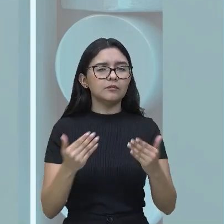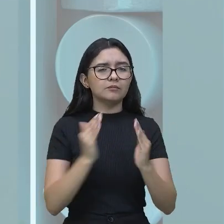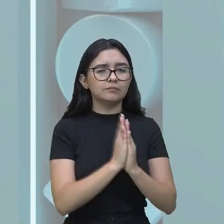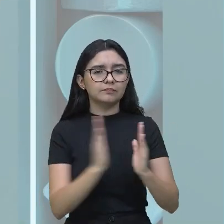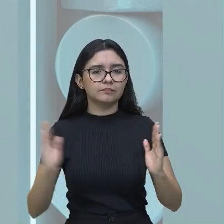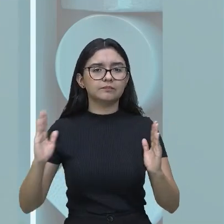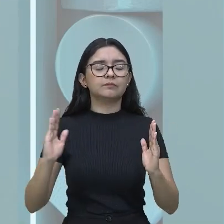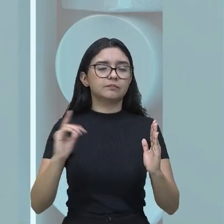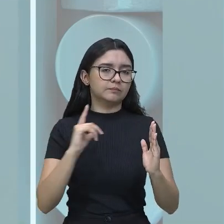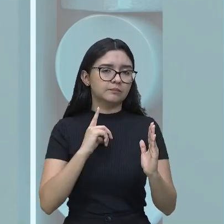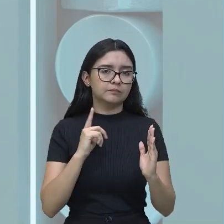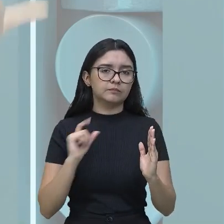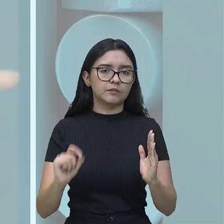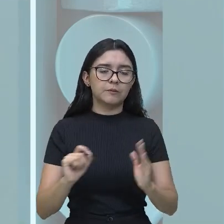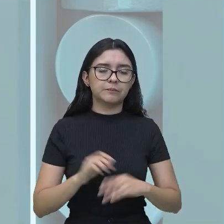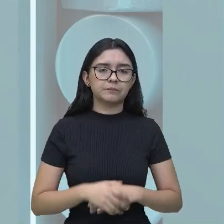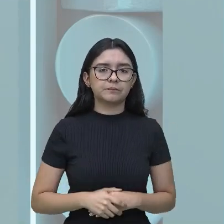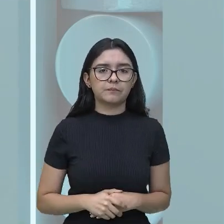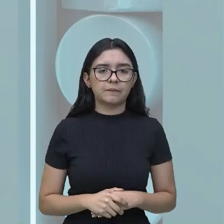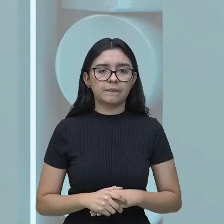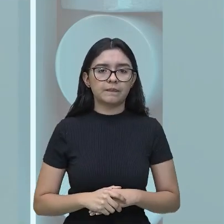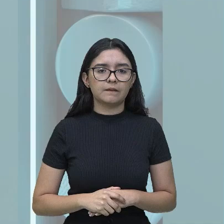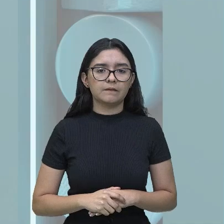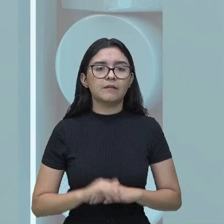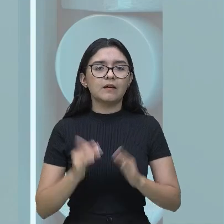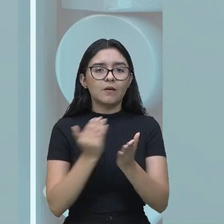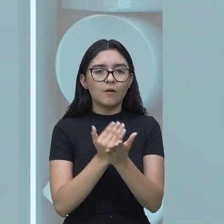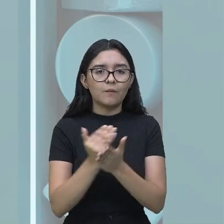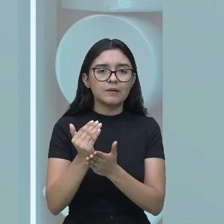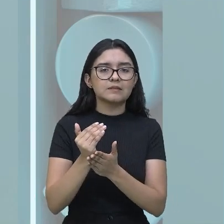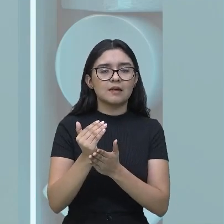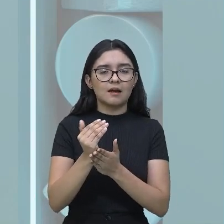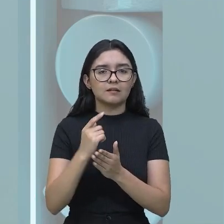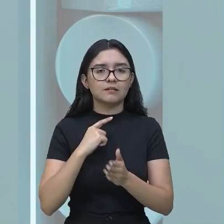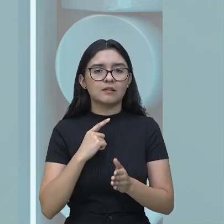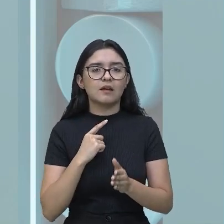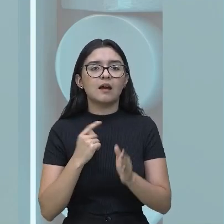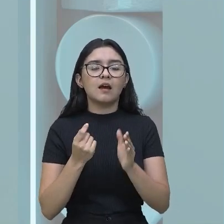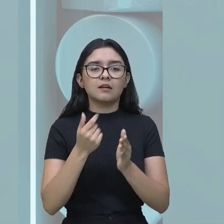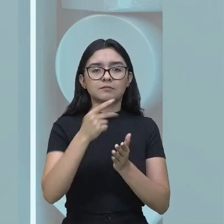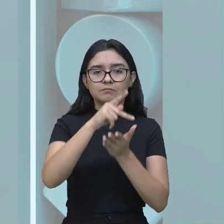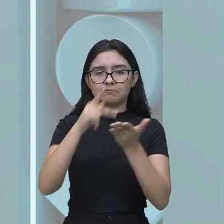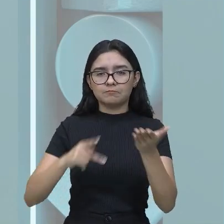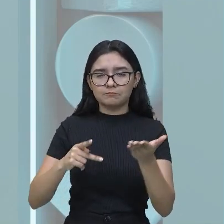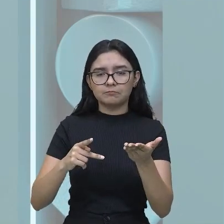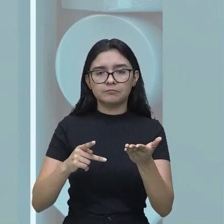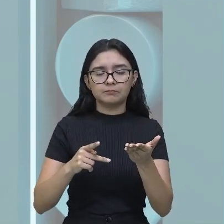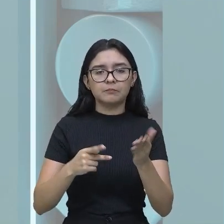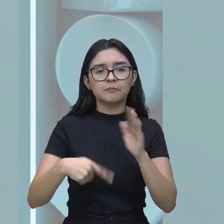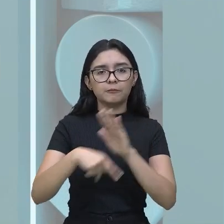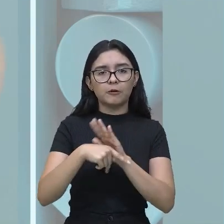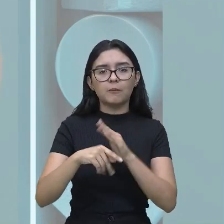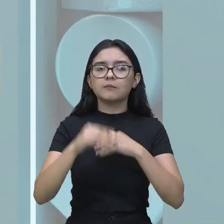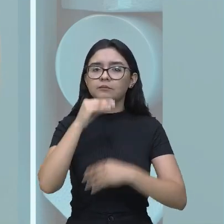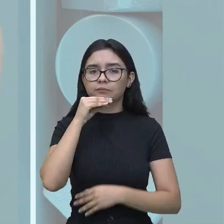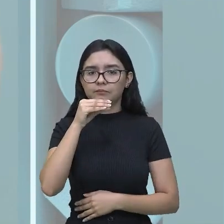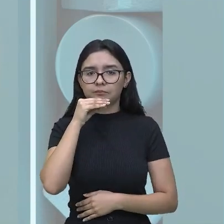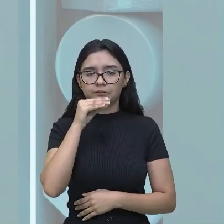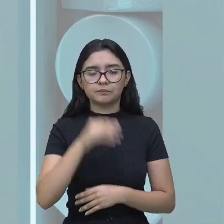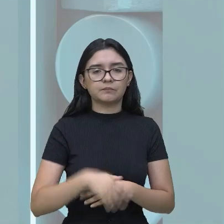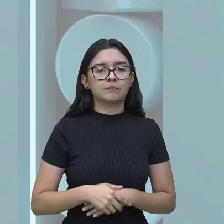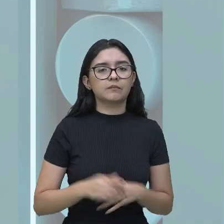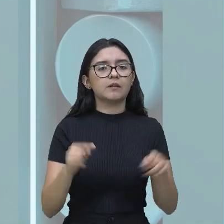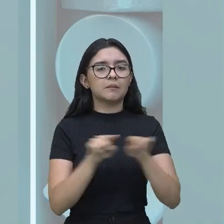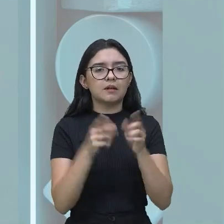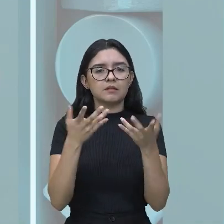vai emergir, né, a obra de Carlos Drummond de Andrade, nesse processo de aceitação e nesse processo em que